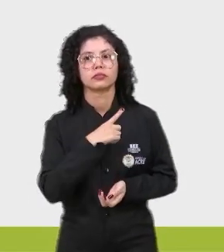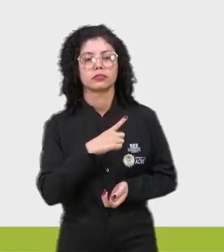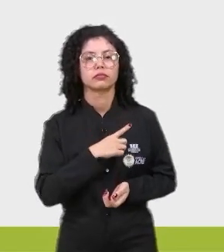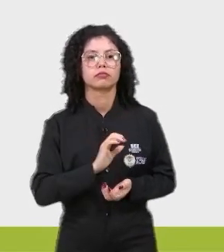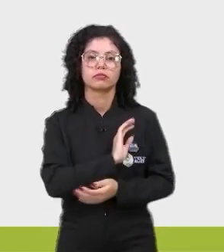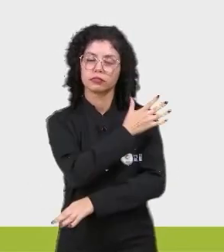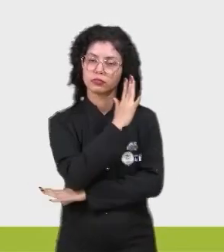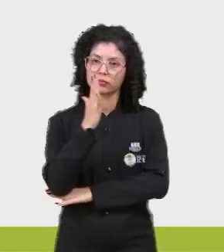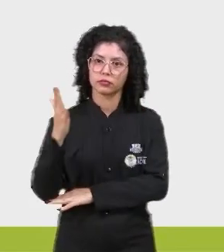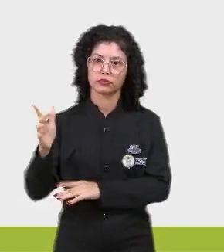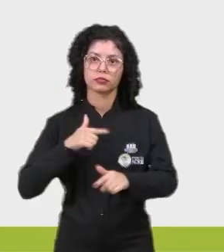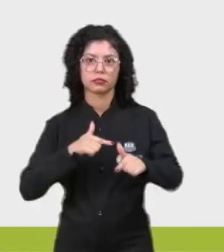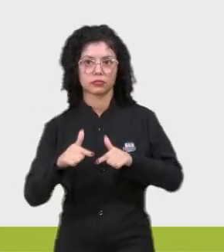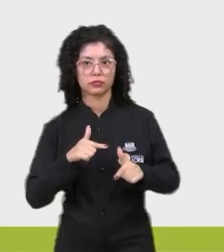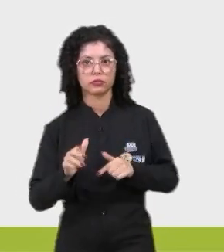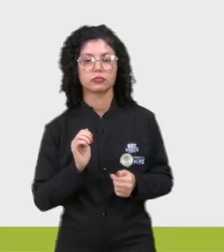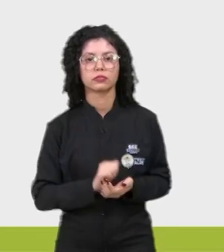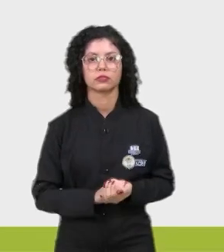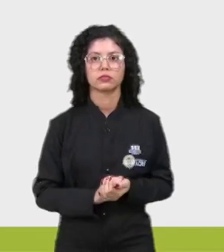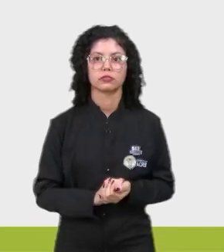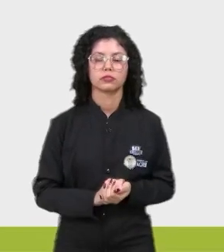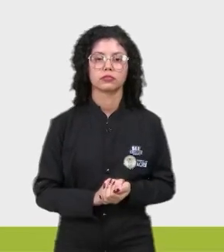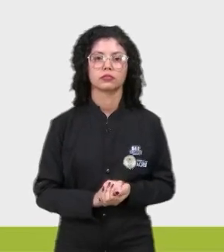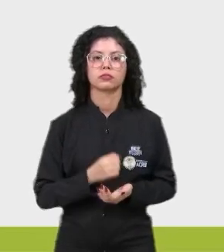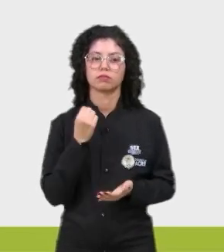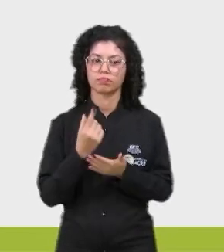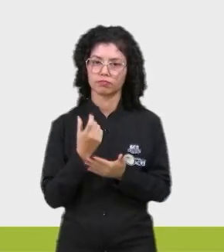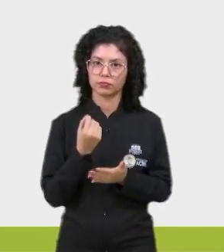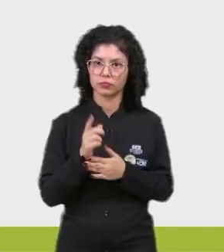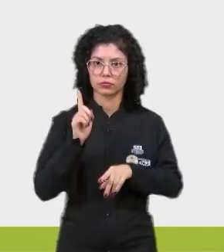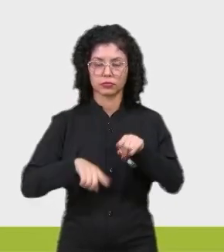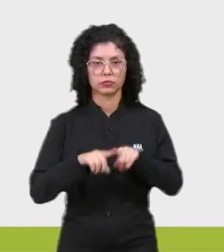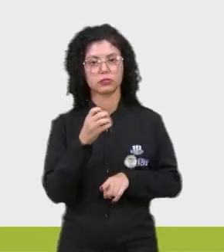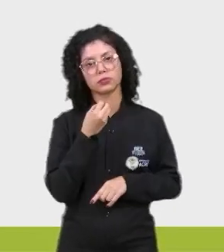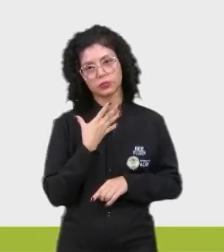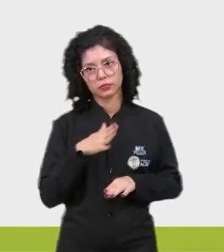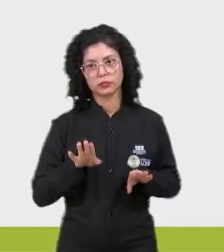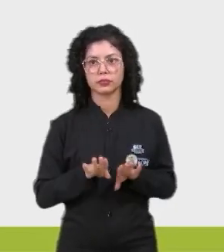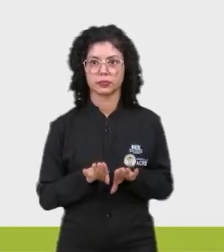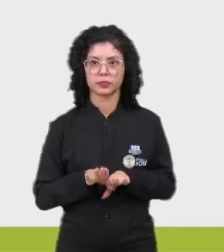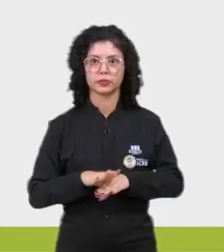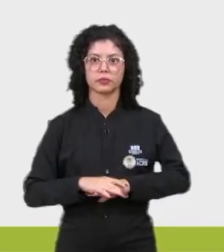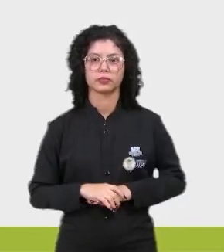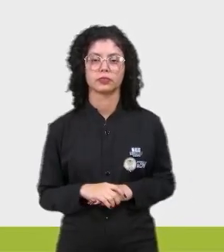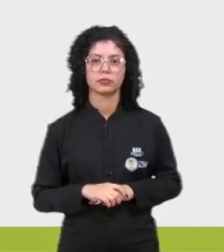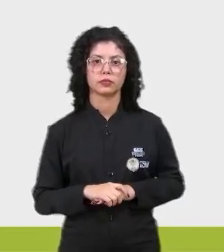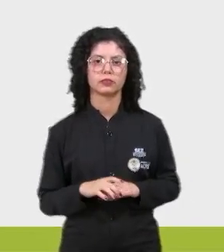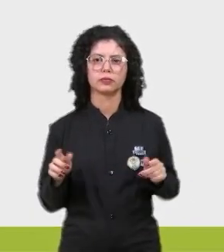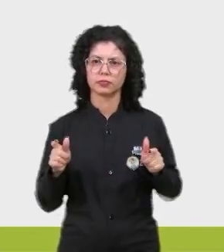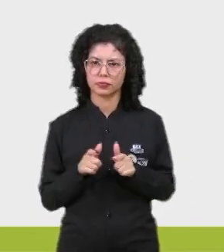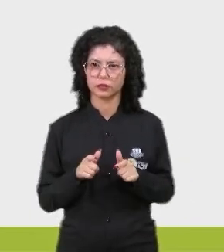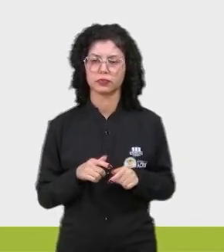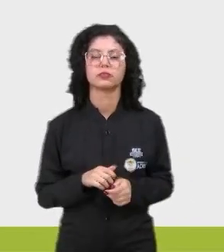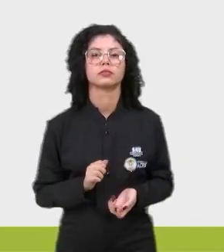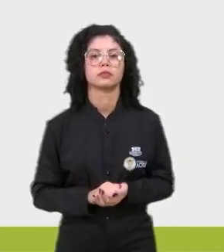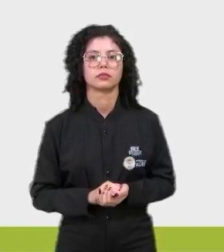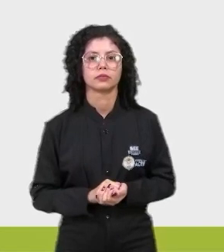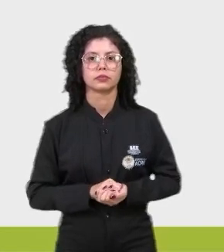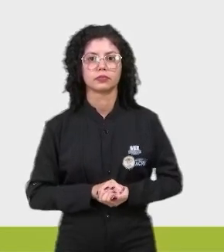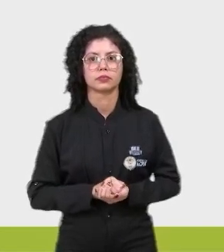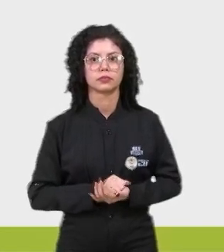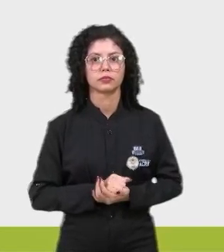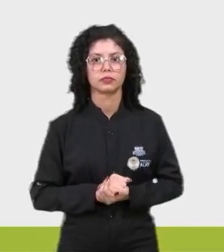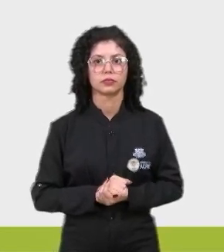meio ambiente, também trabalha a questão do consumismo, né, um material muito bom também. Ele é curtinho, vale a pena